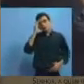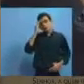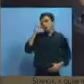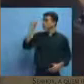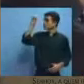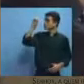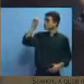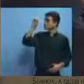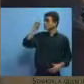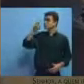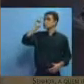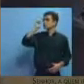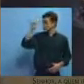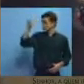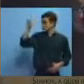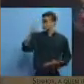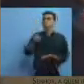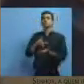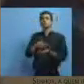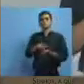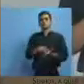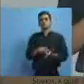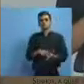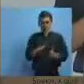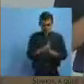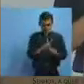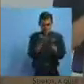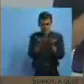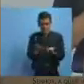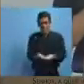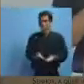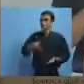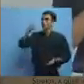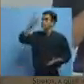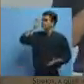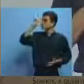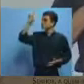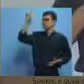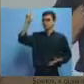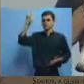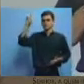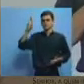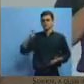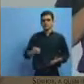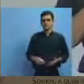e faço. Oráculo do Senhor. Palavra do Senhor. Amém.